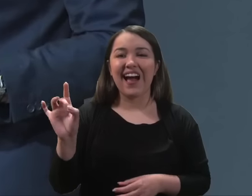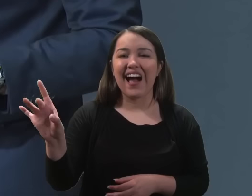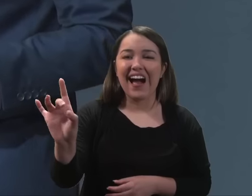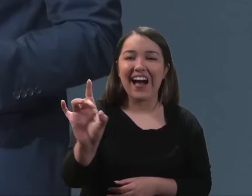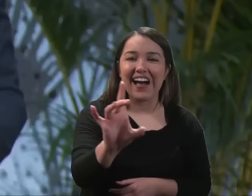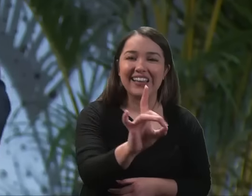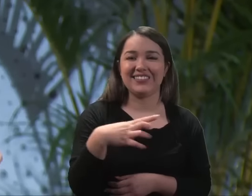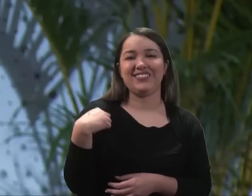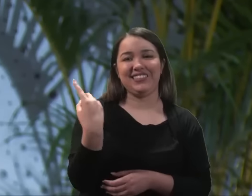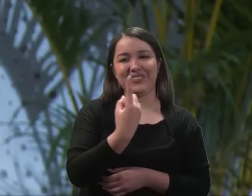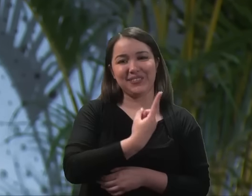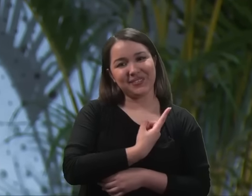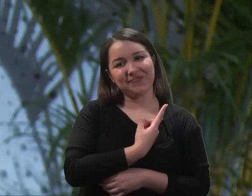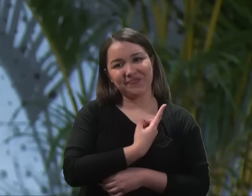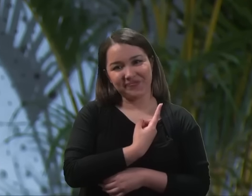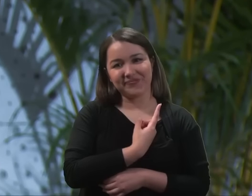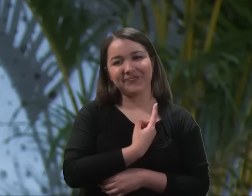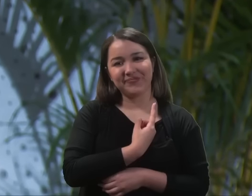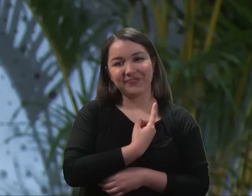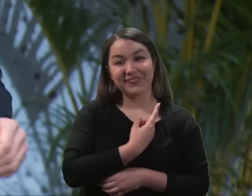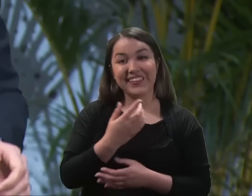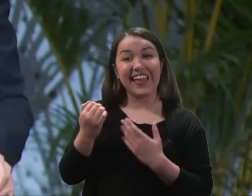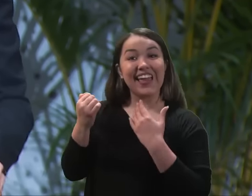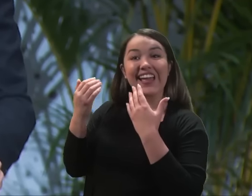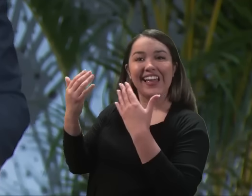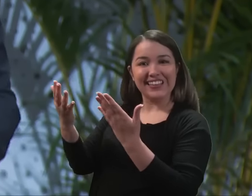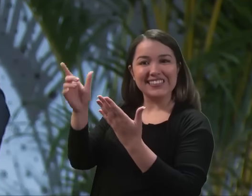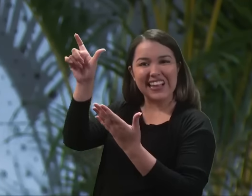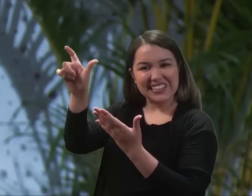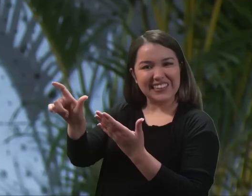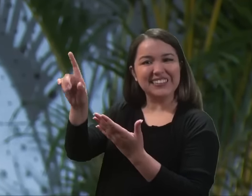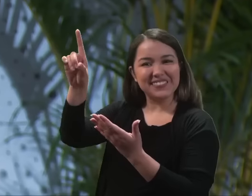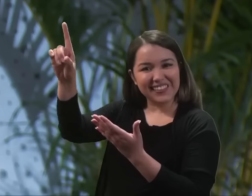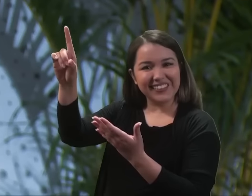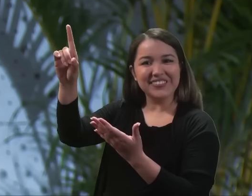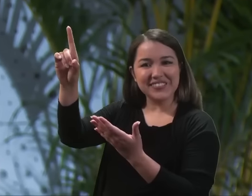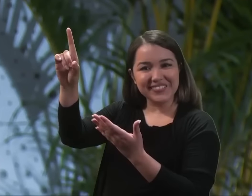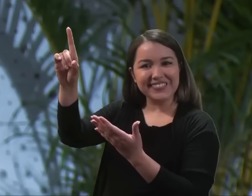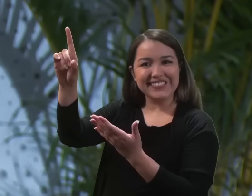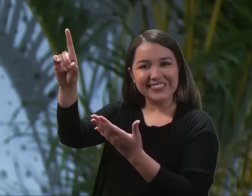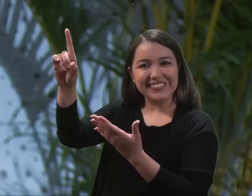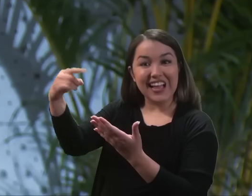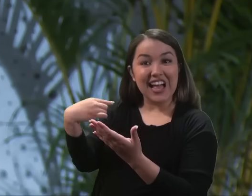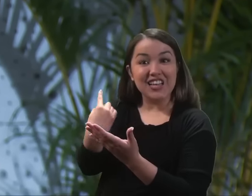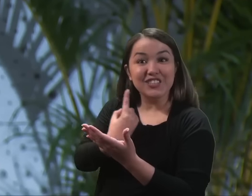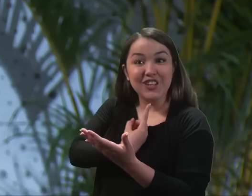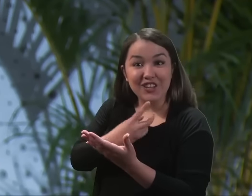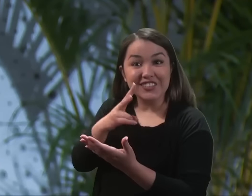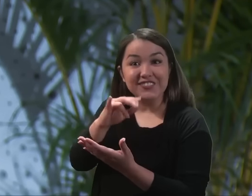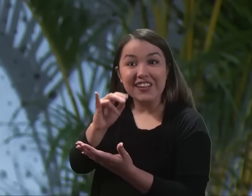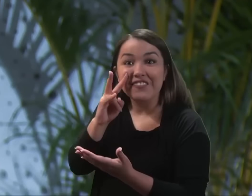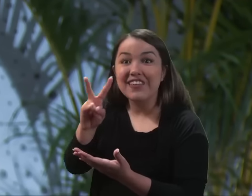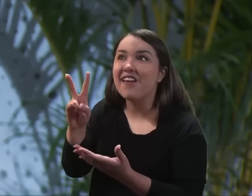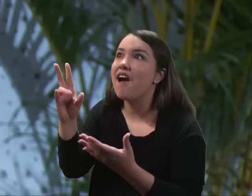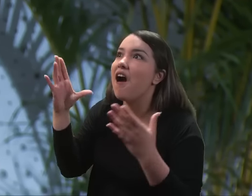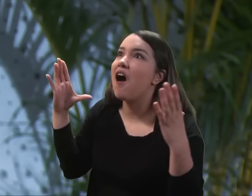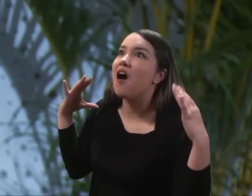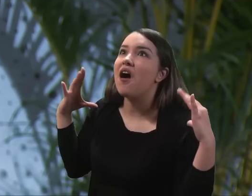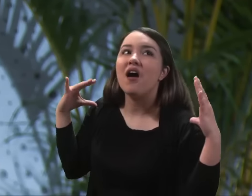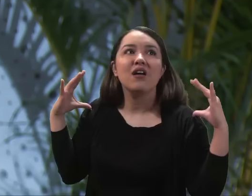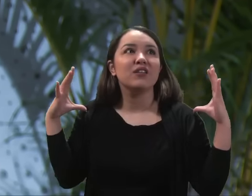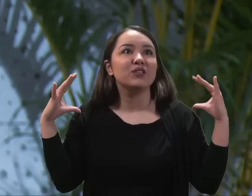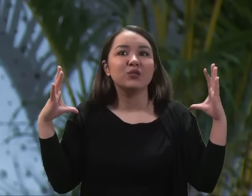queridos esse é o nosso Deus e nós veremos anjos cuidando